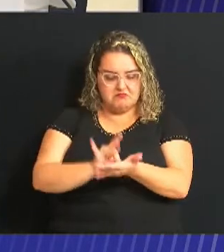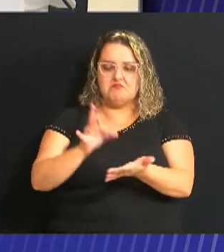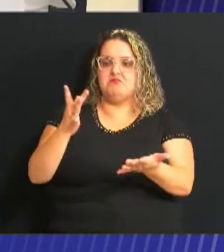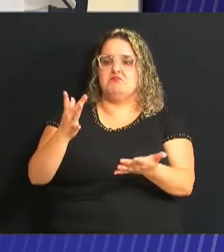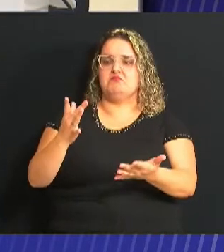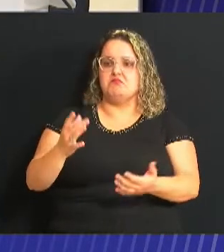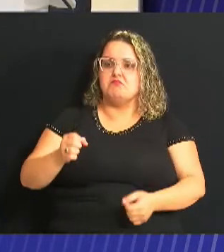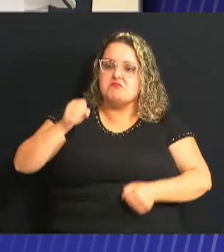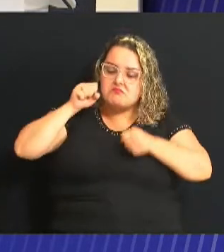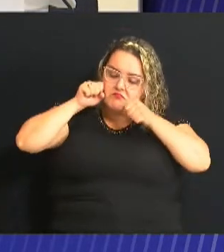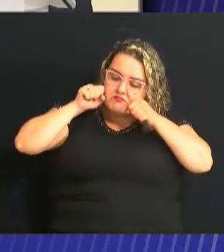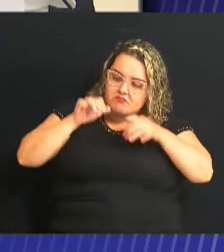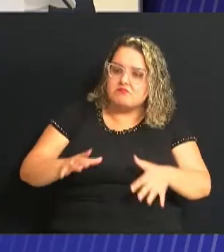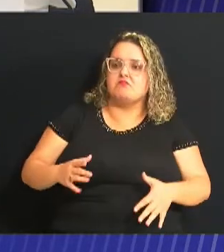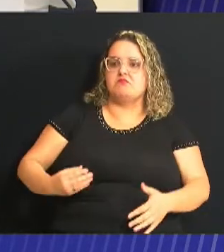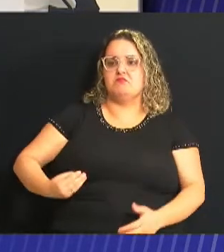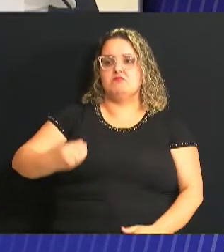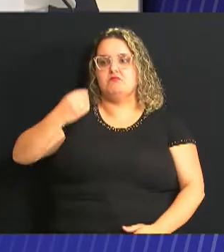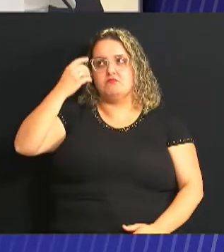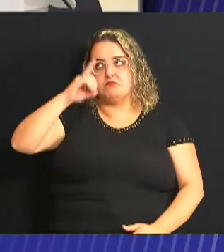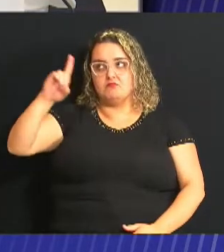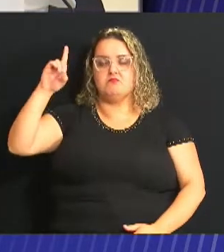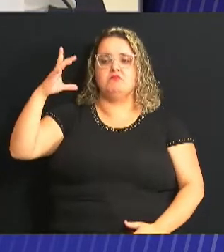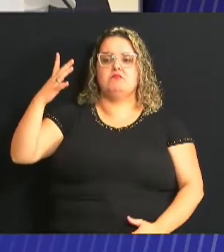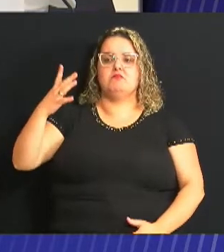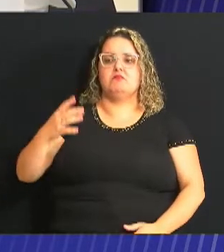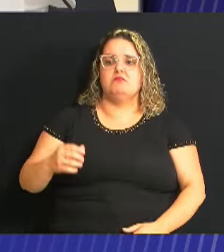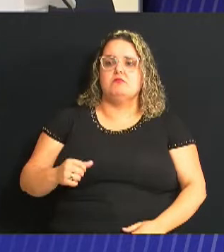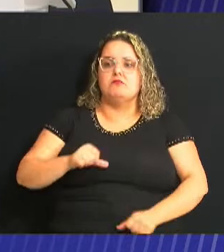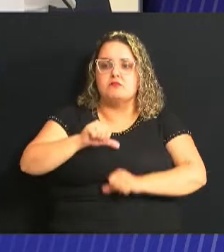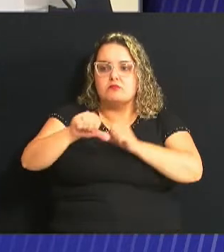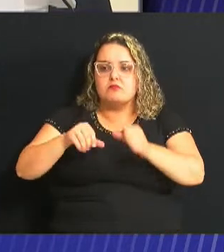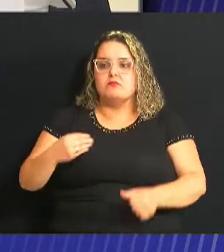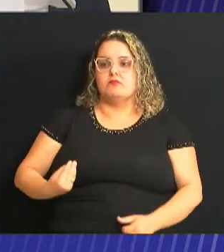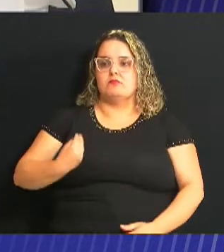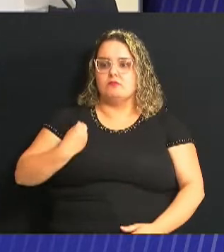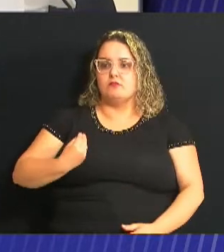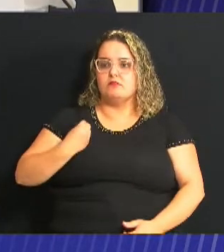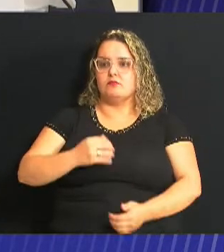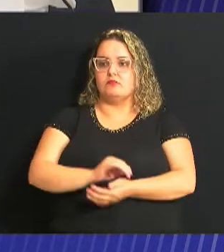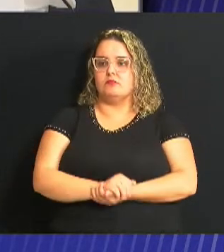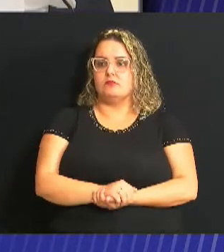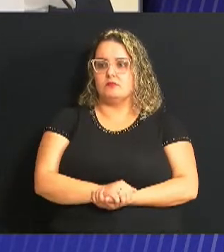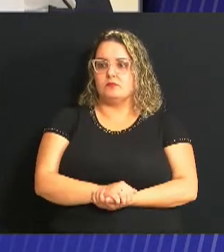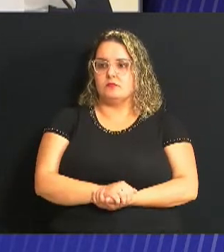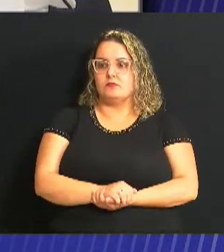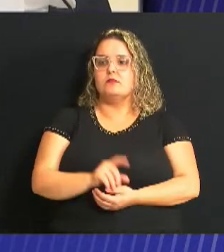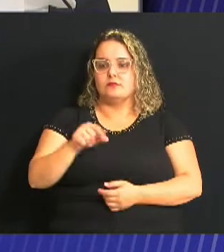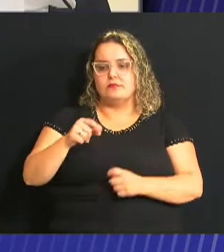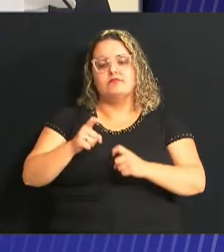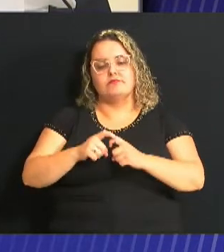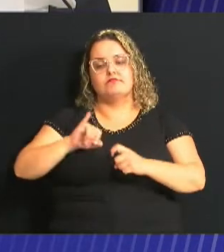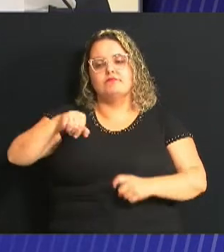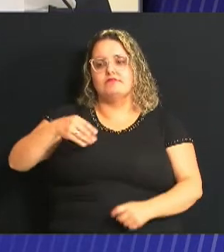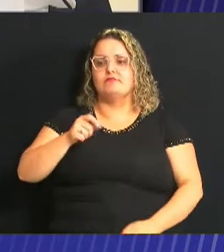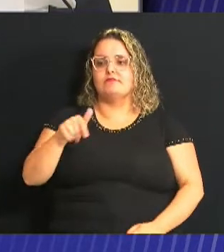de Deus para restaurar vidas. Esse é o Dr. João